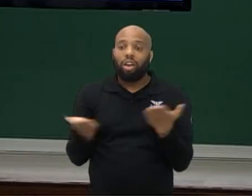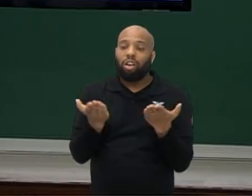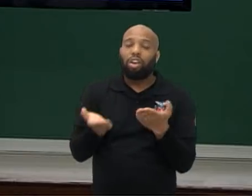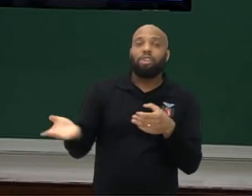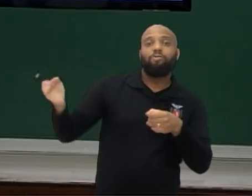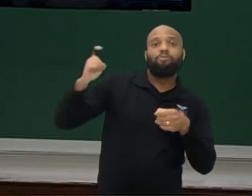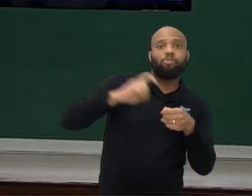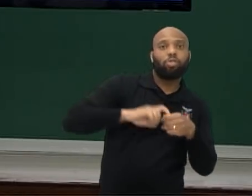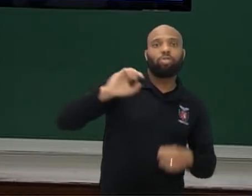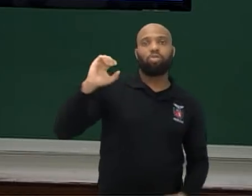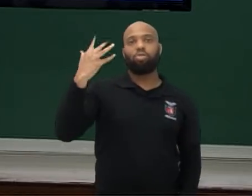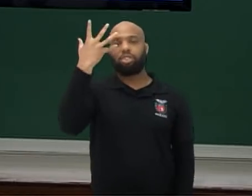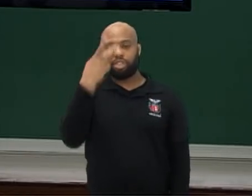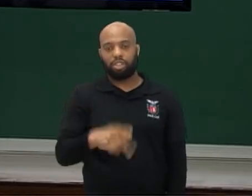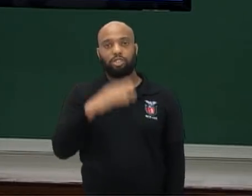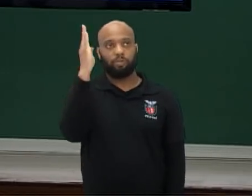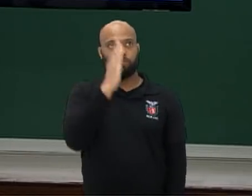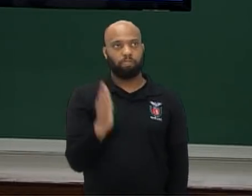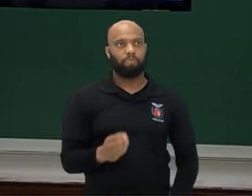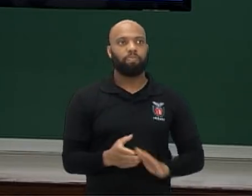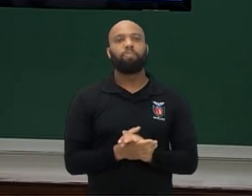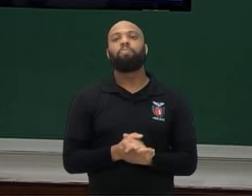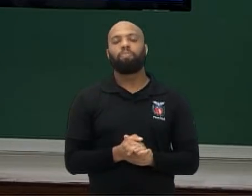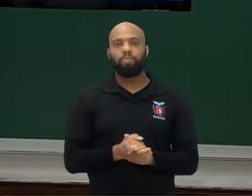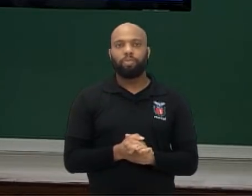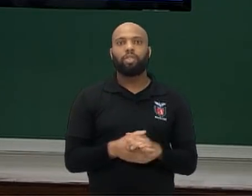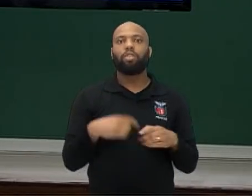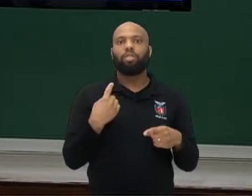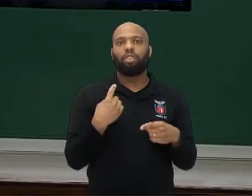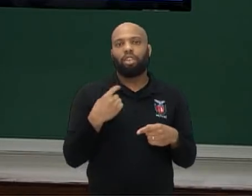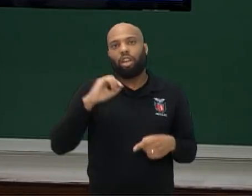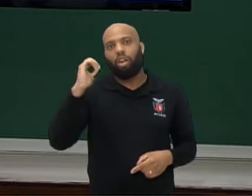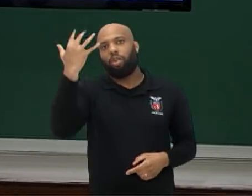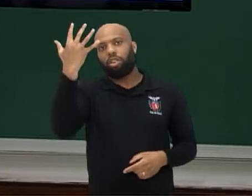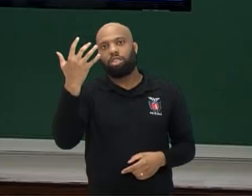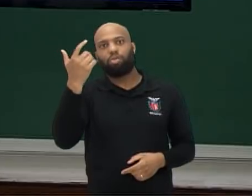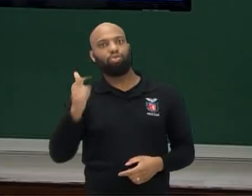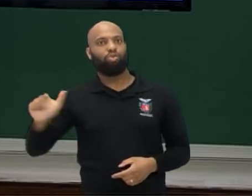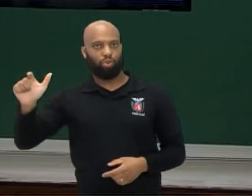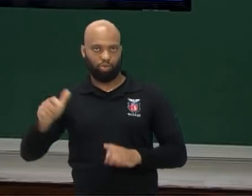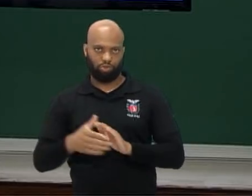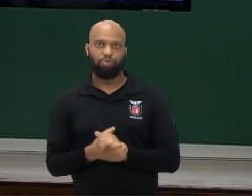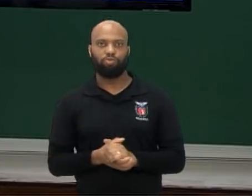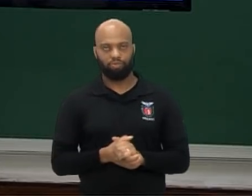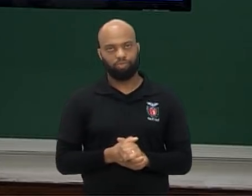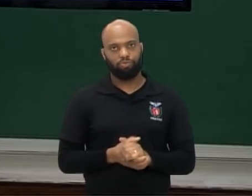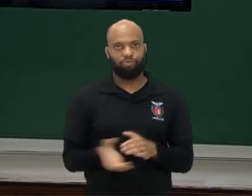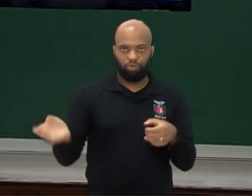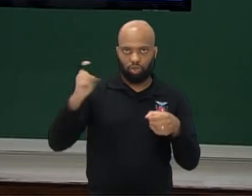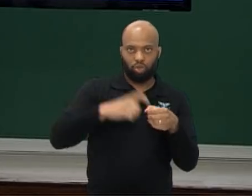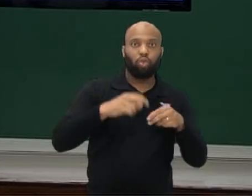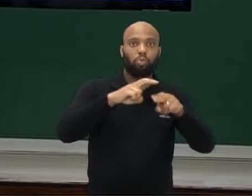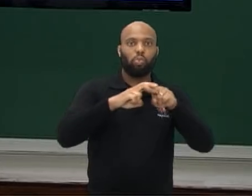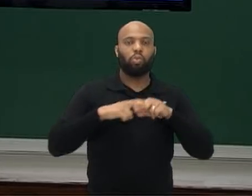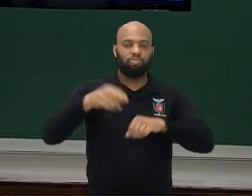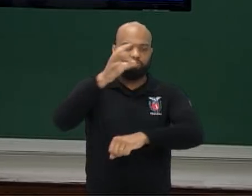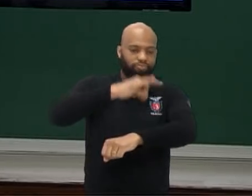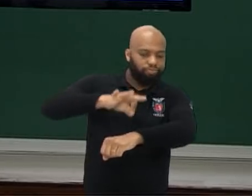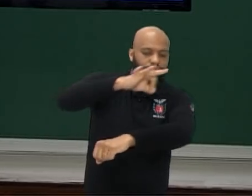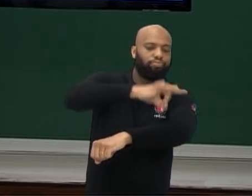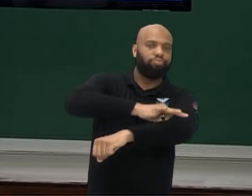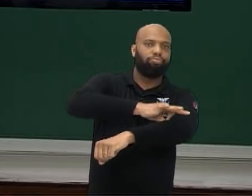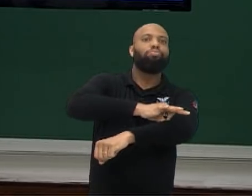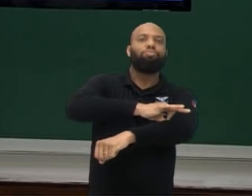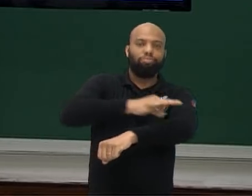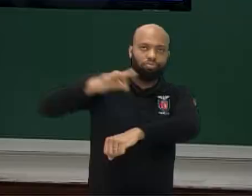a ocorrer no nosso país, o caso de febre amarela silvestre, pessoal, pela picada de